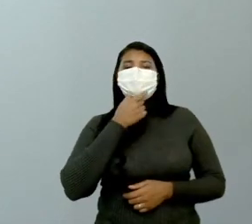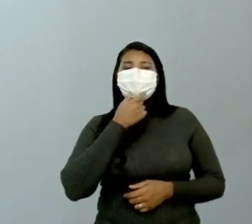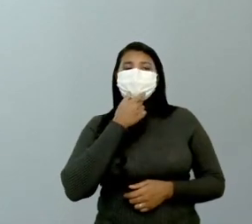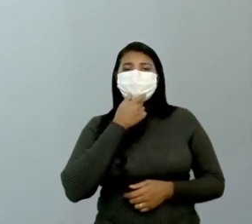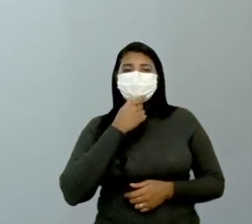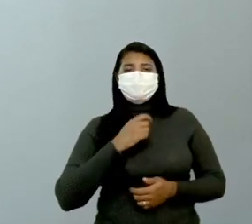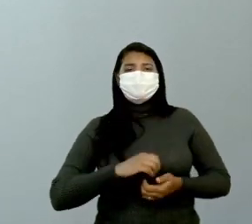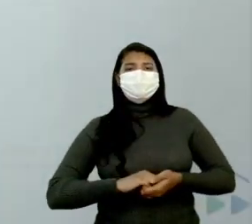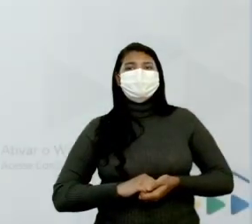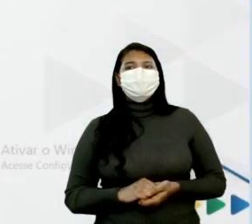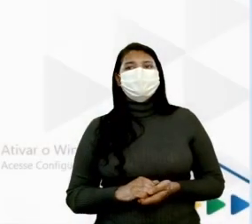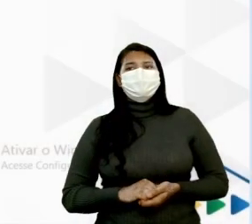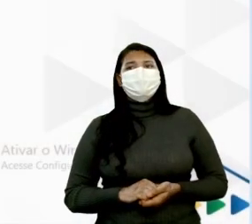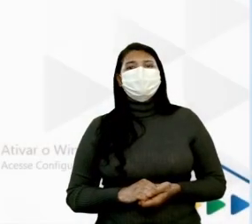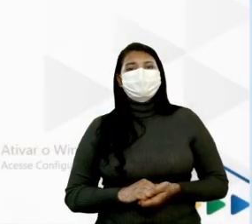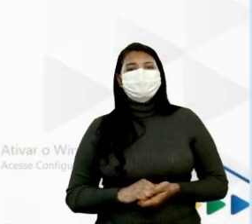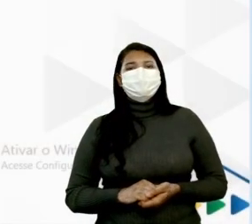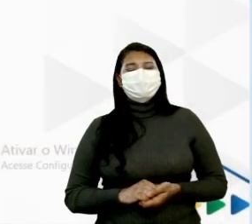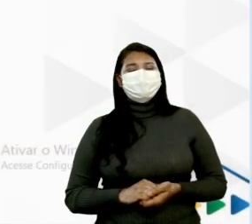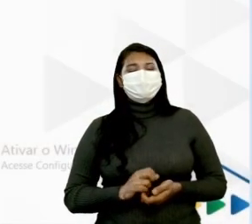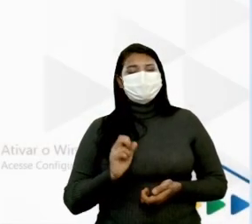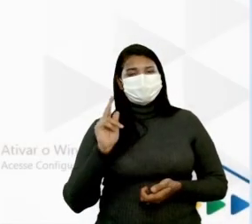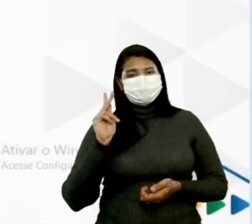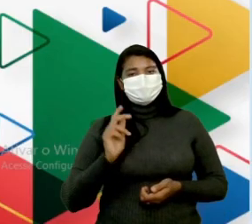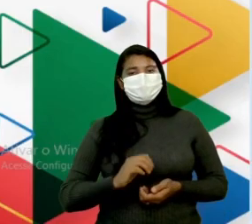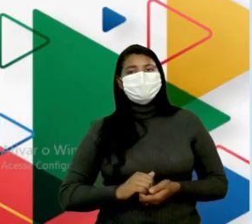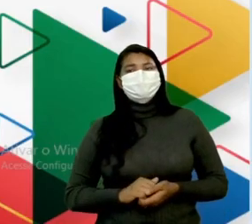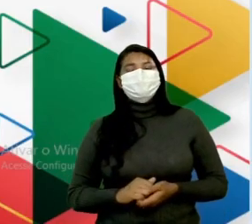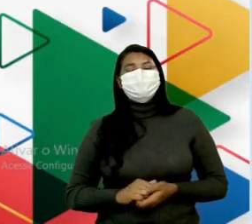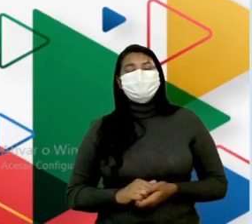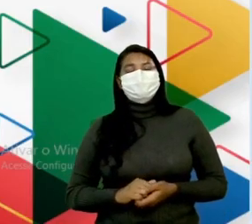inglesa. Let's go!